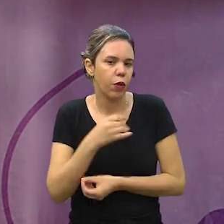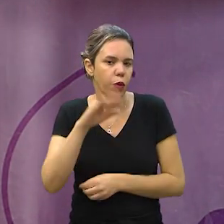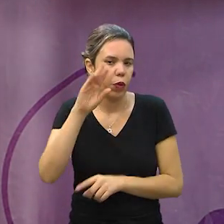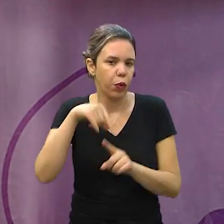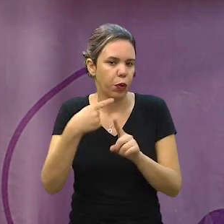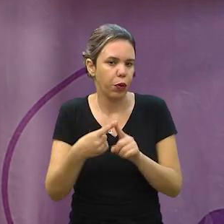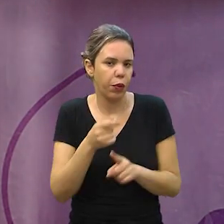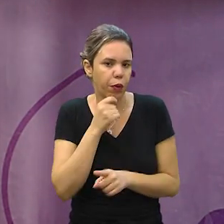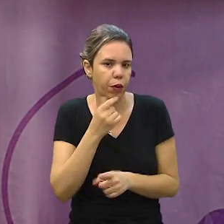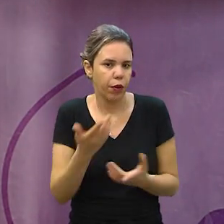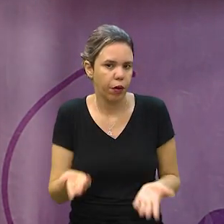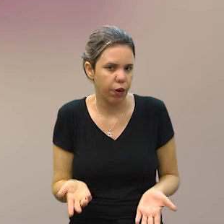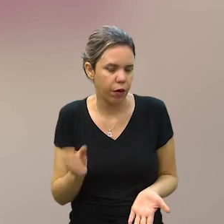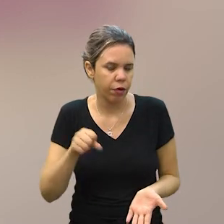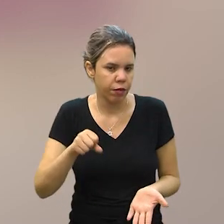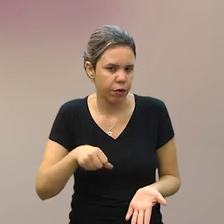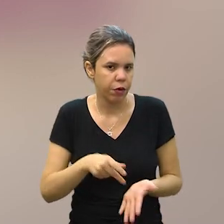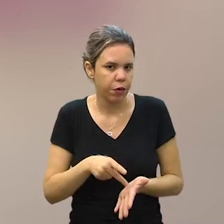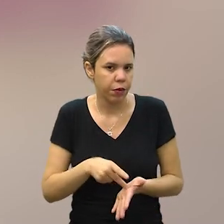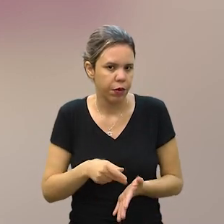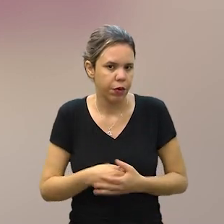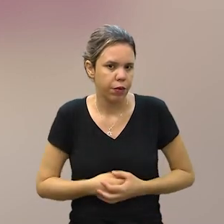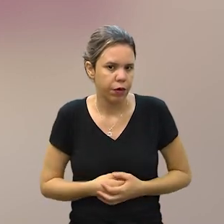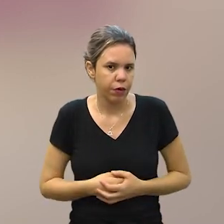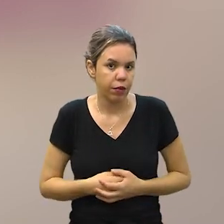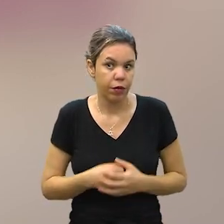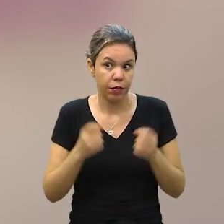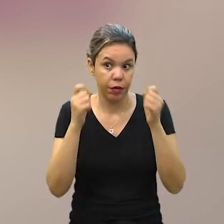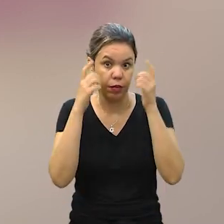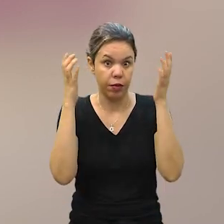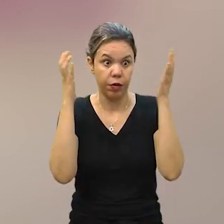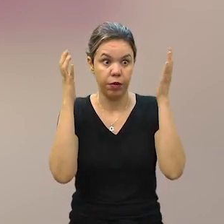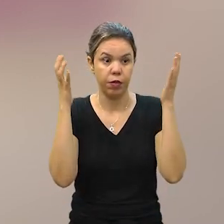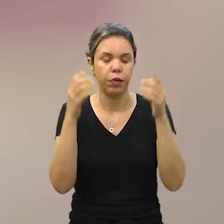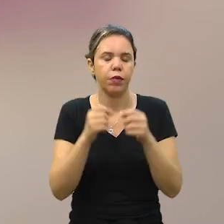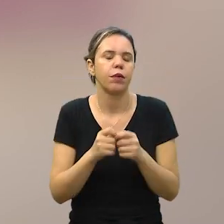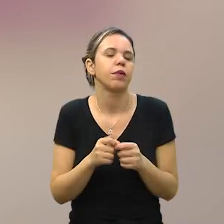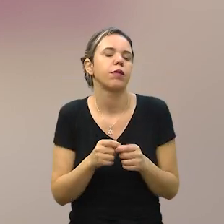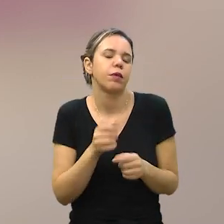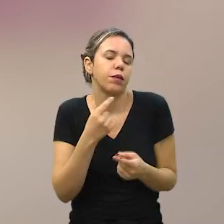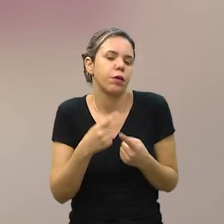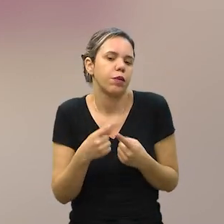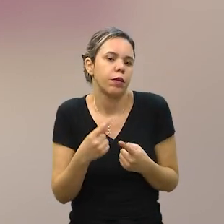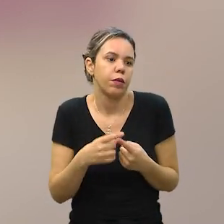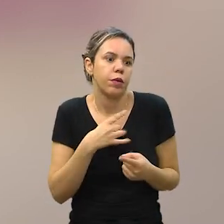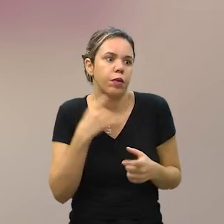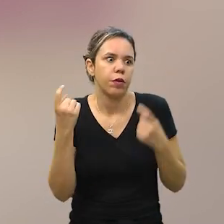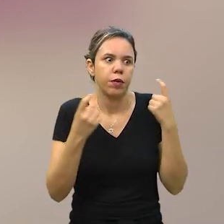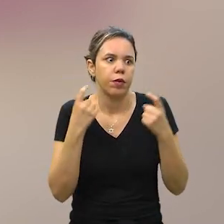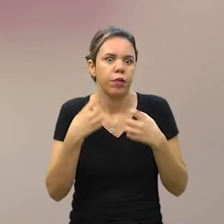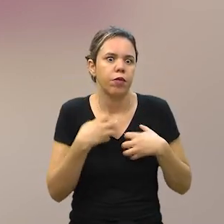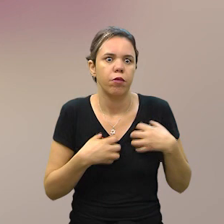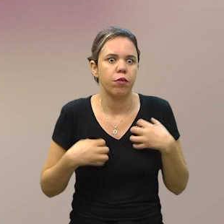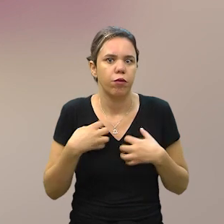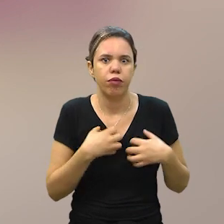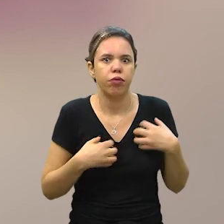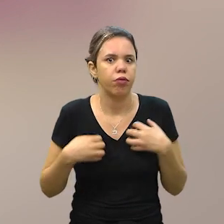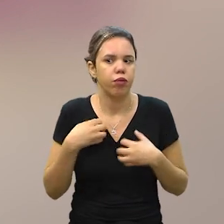medo é maior ainda? Sim, o terror é maior, né? Porque eles